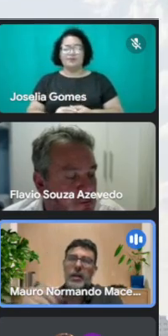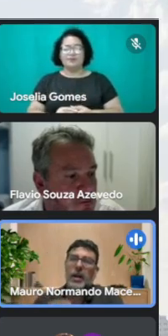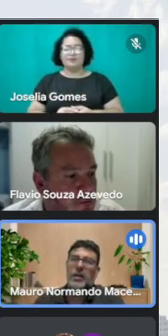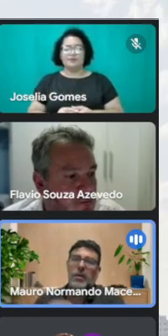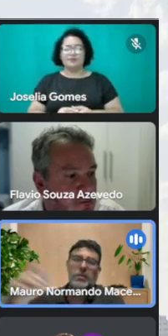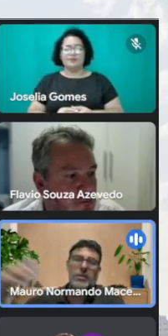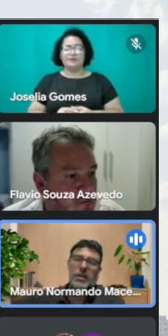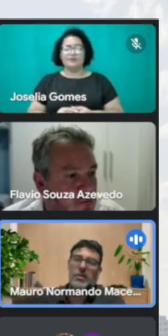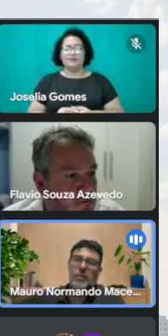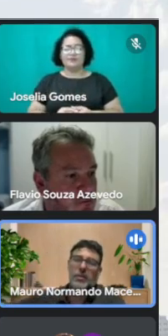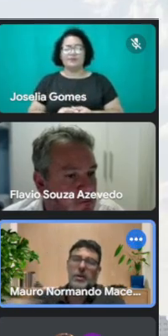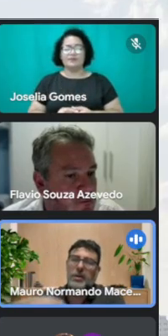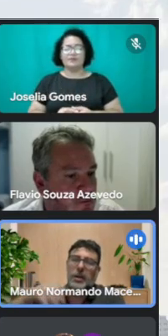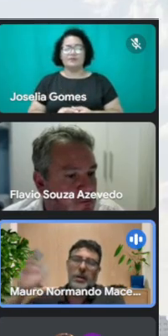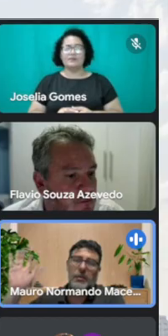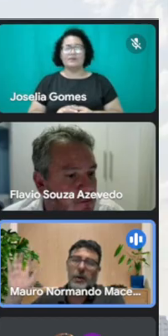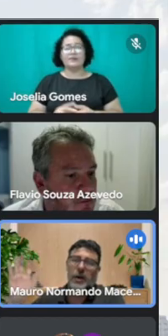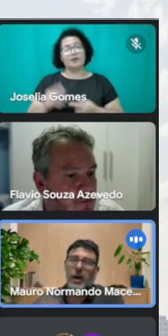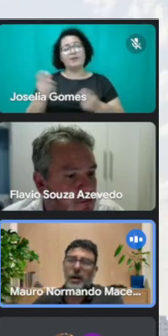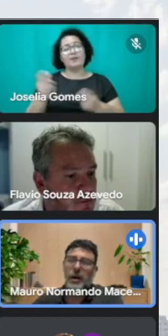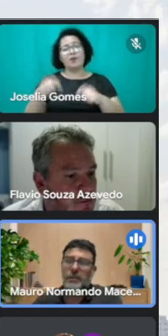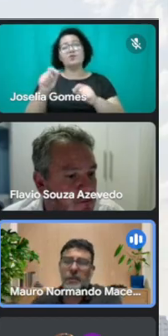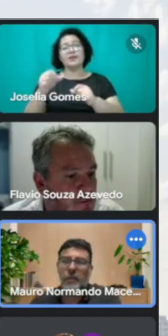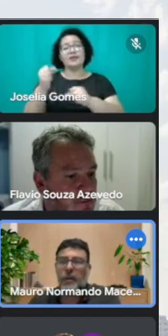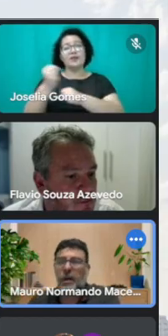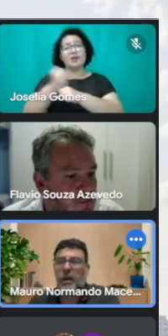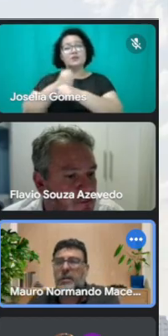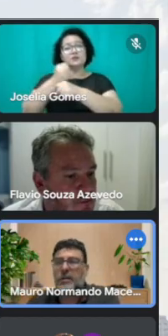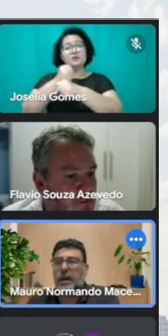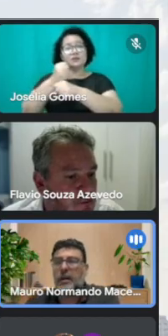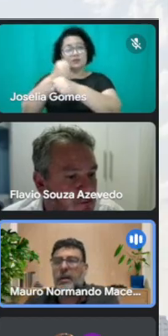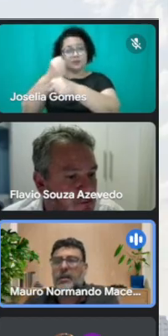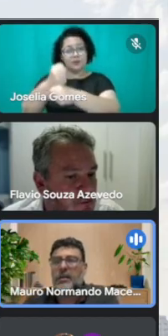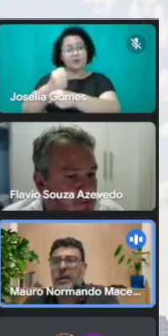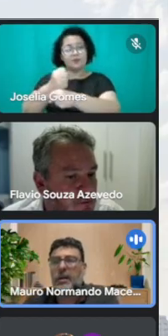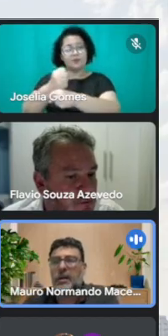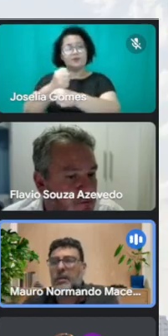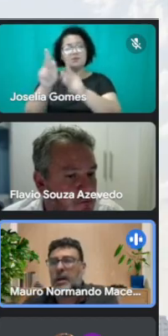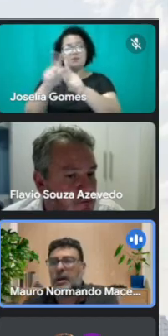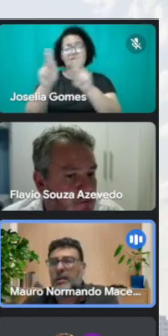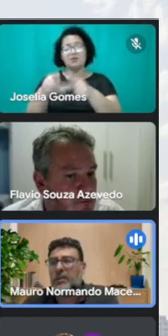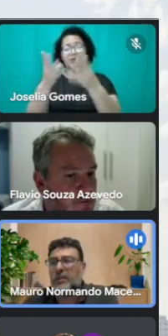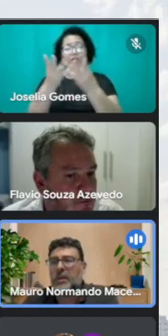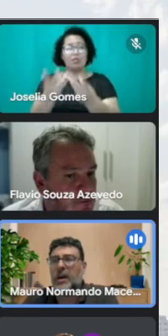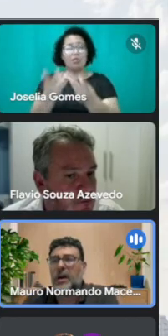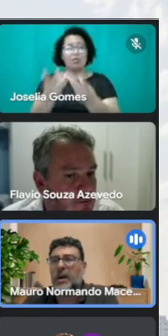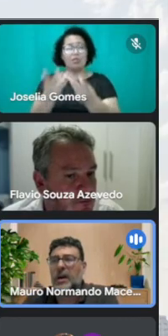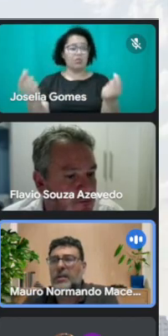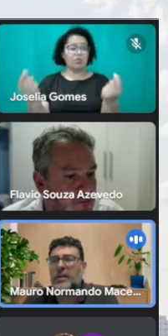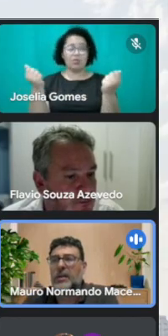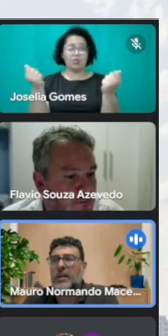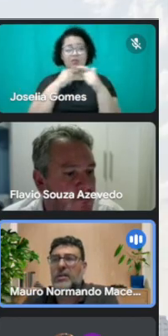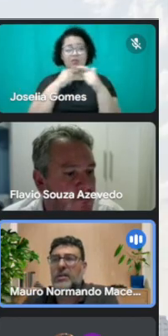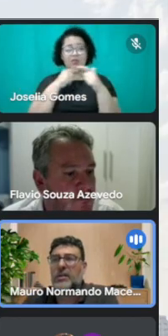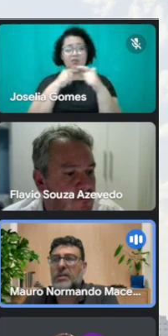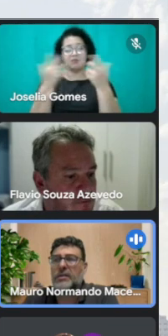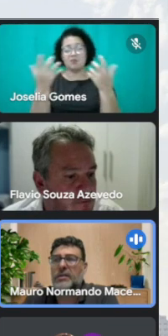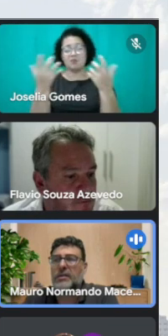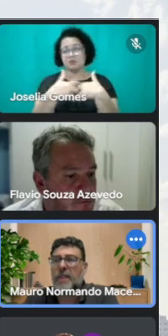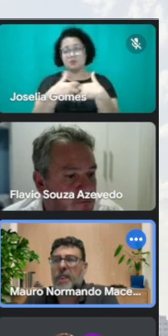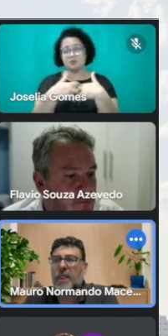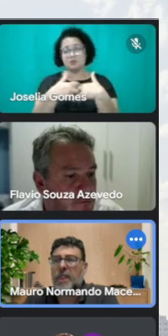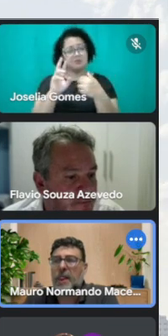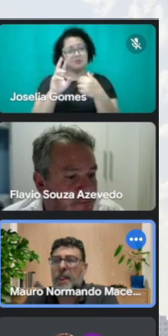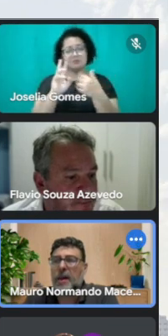de ser, de alguns anos depois, ele ficar sem funcionar, né, sem ter